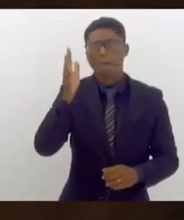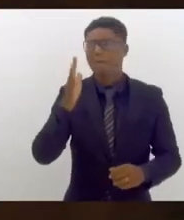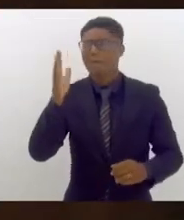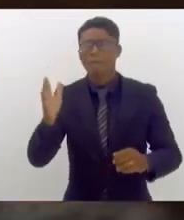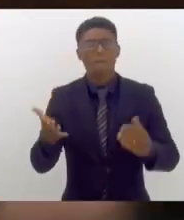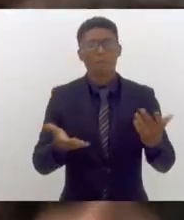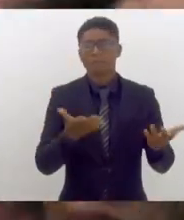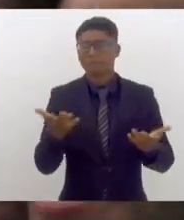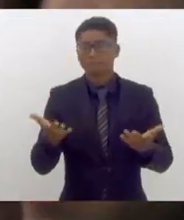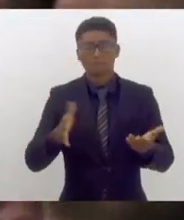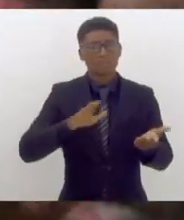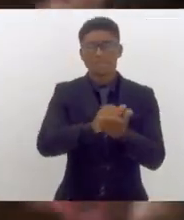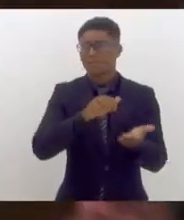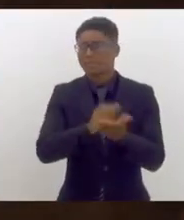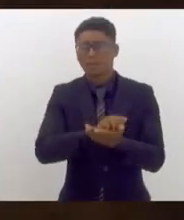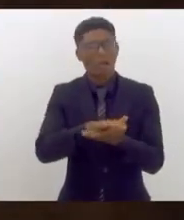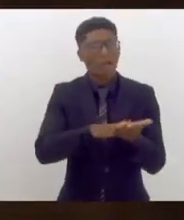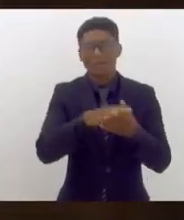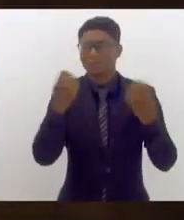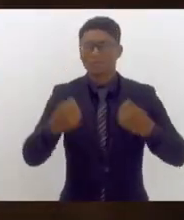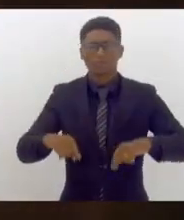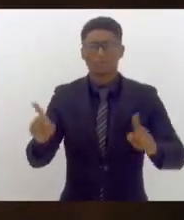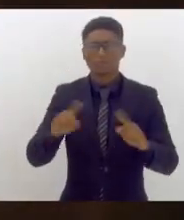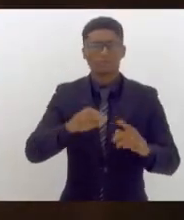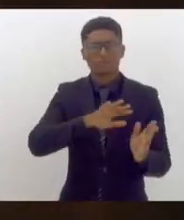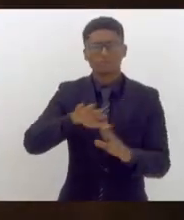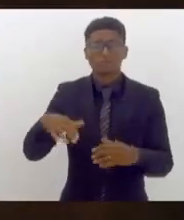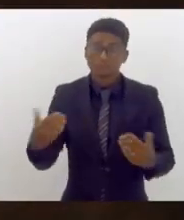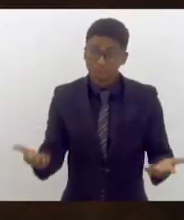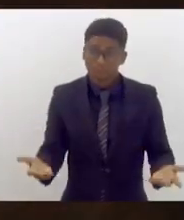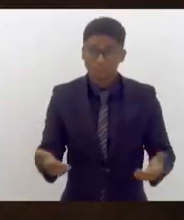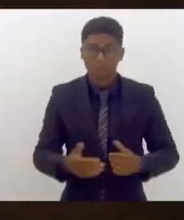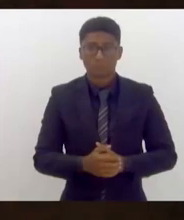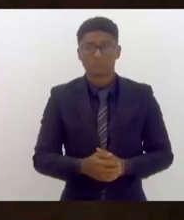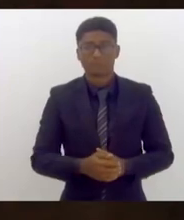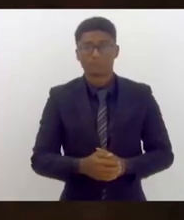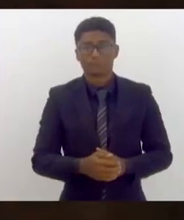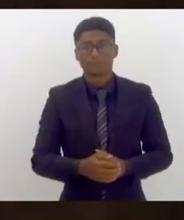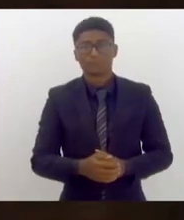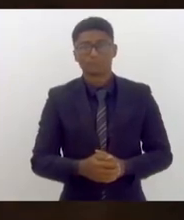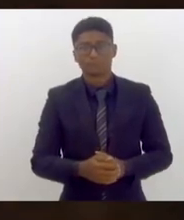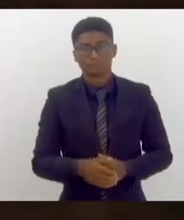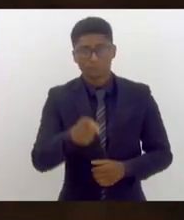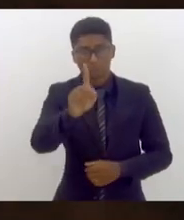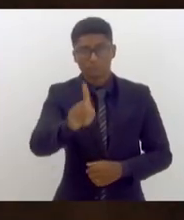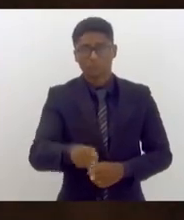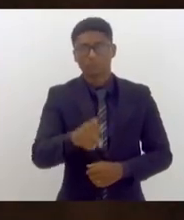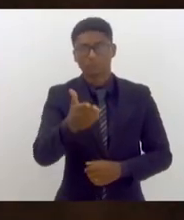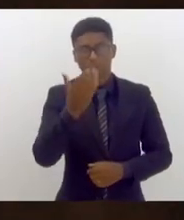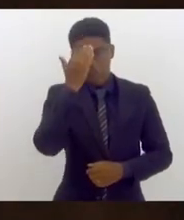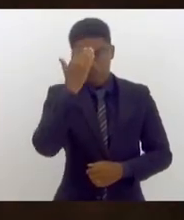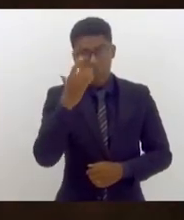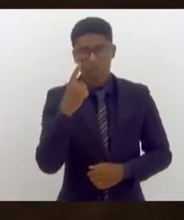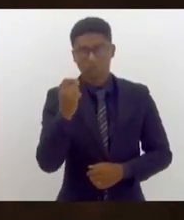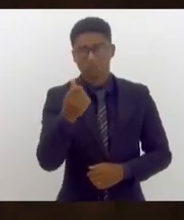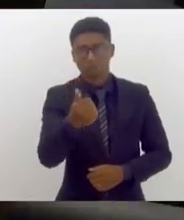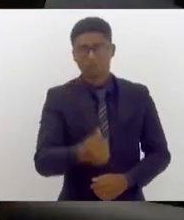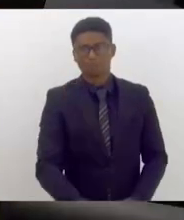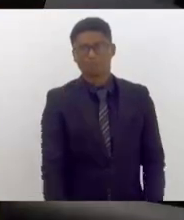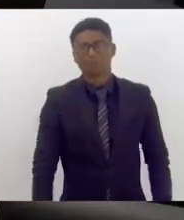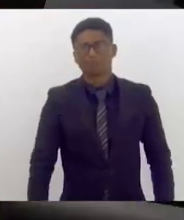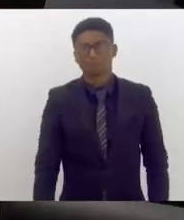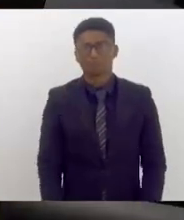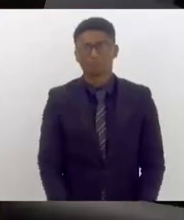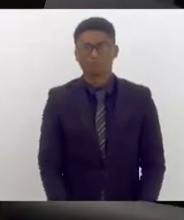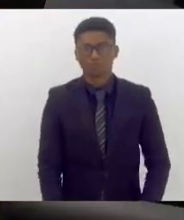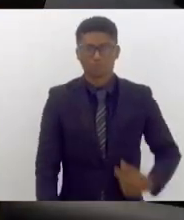livro, inscrição, não precisa expediente inicial nem expediente final. Presidente, a condução é sua, obrigado pela oportunidade.